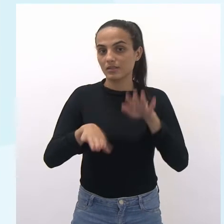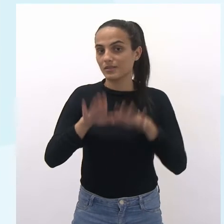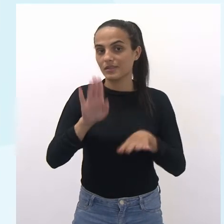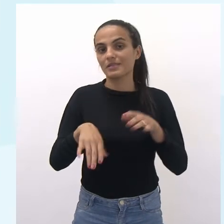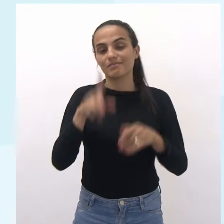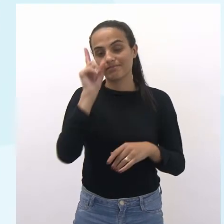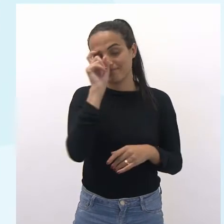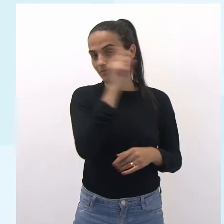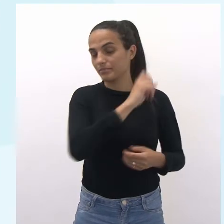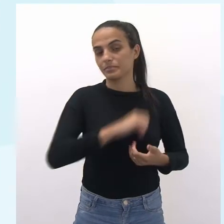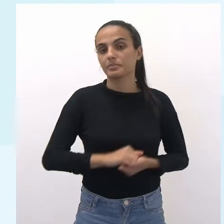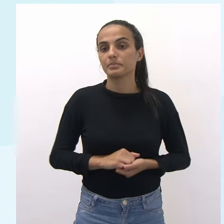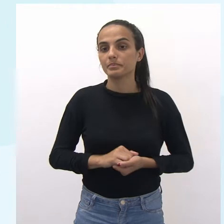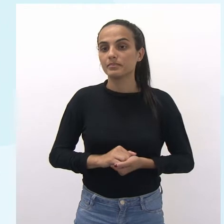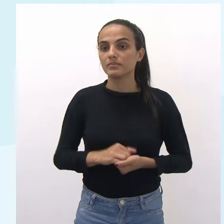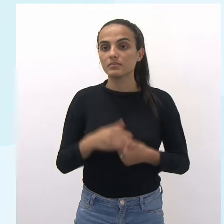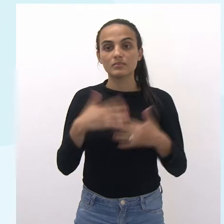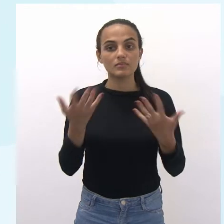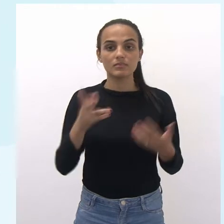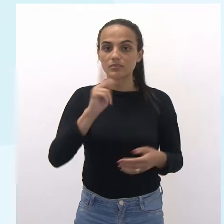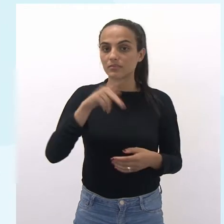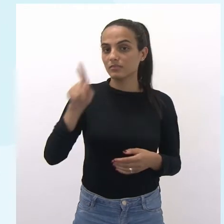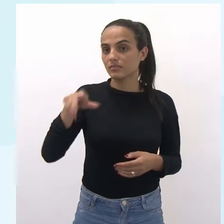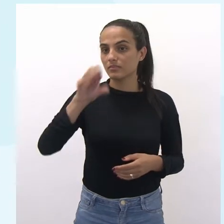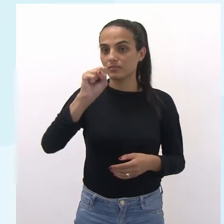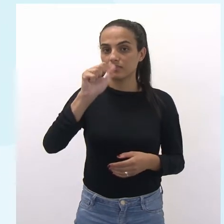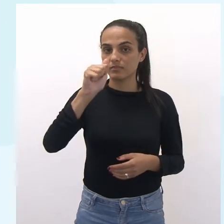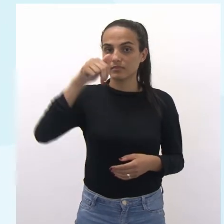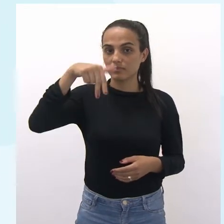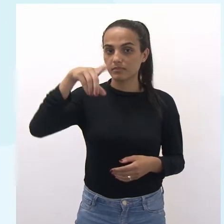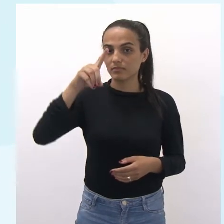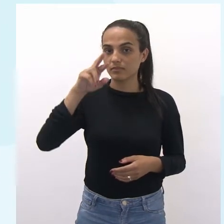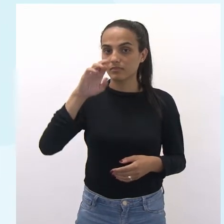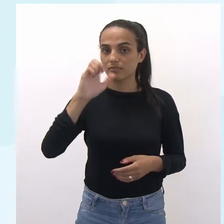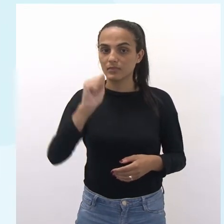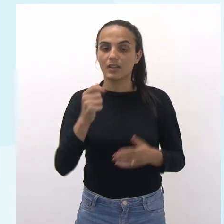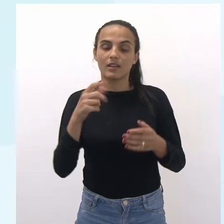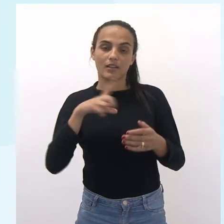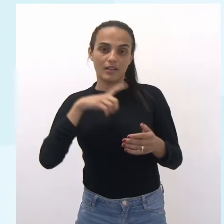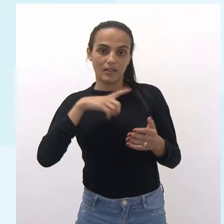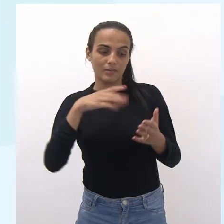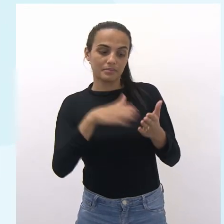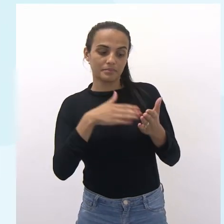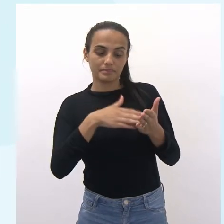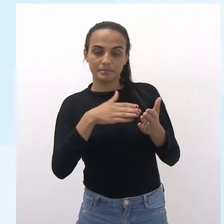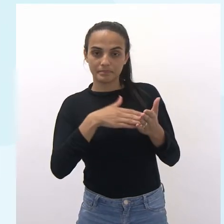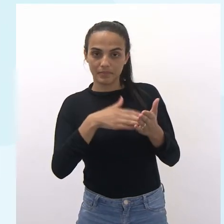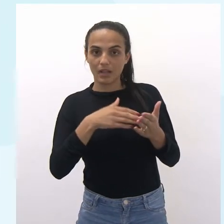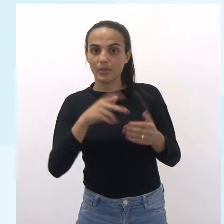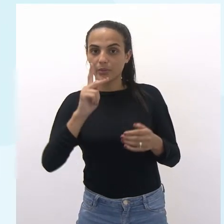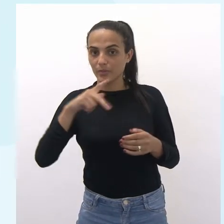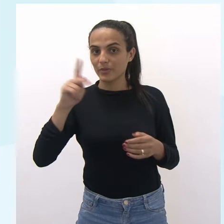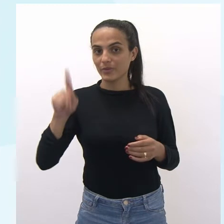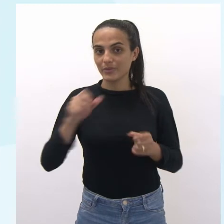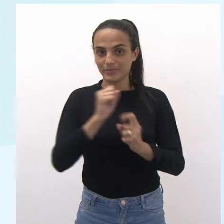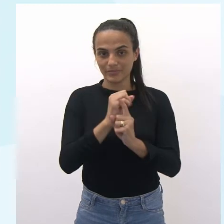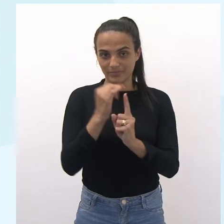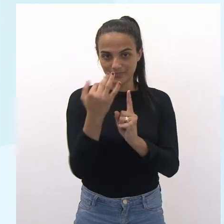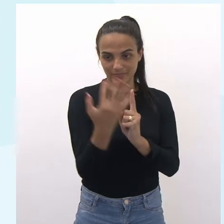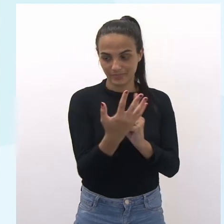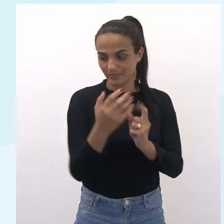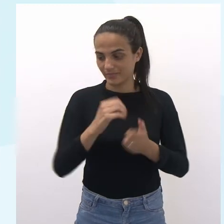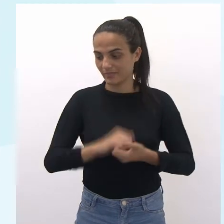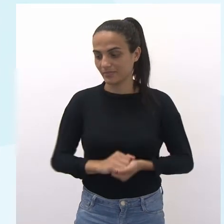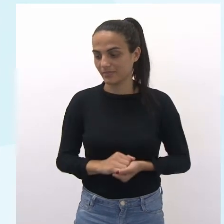complexa, né? E aí, professora Sandra, nós também temos o caderno do professor de filosofia e a professora Sandra vai trazer aqui para